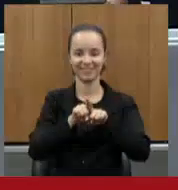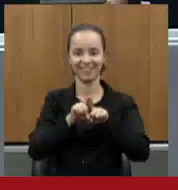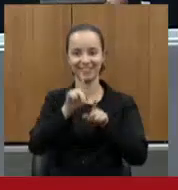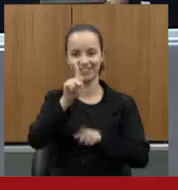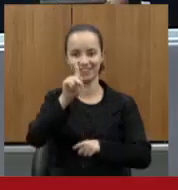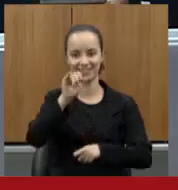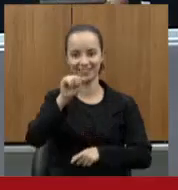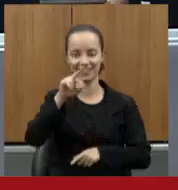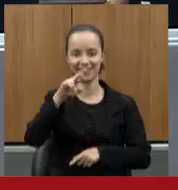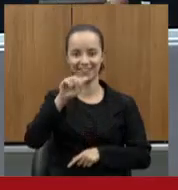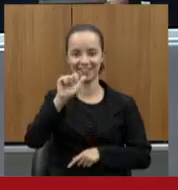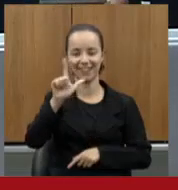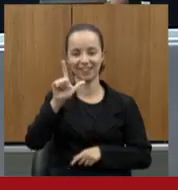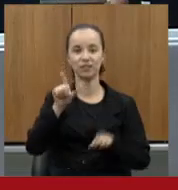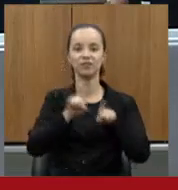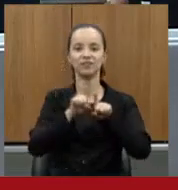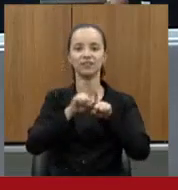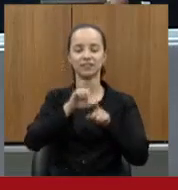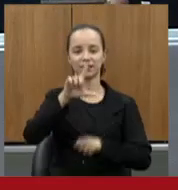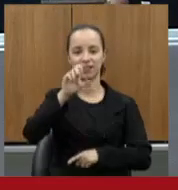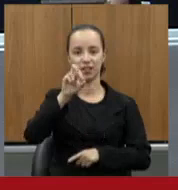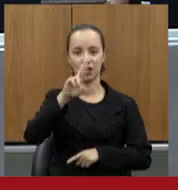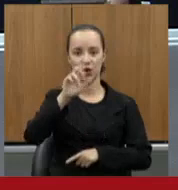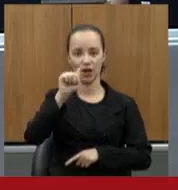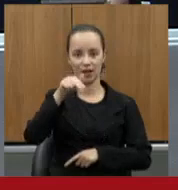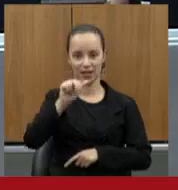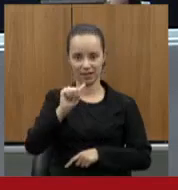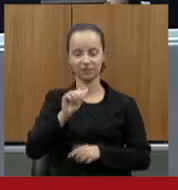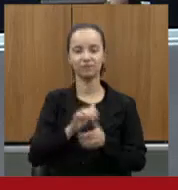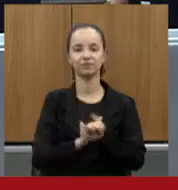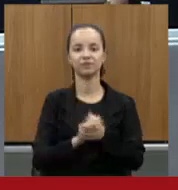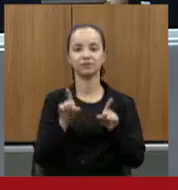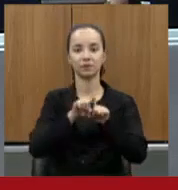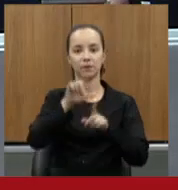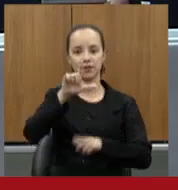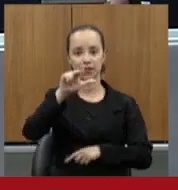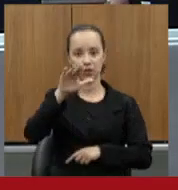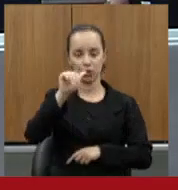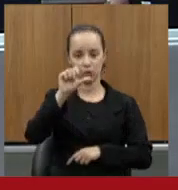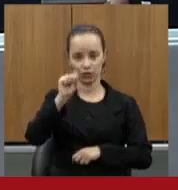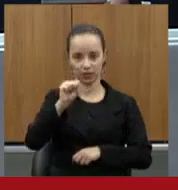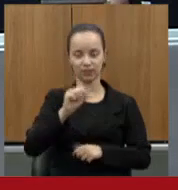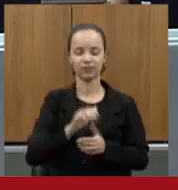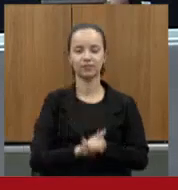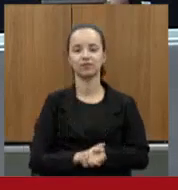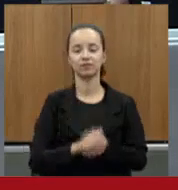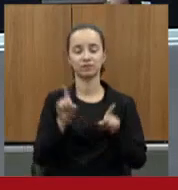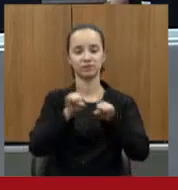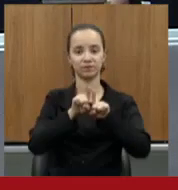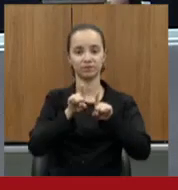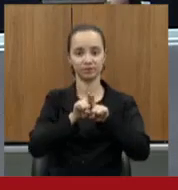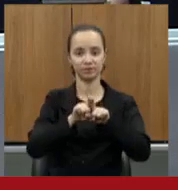Pimentel, deputada Lohana, deputado Lucas Lasmar,